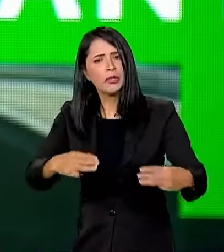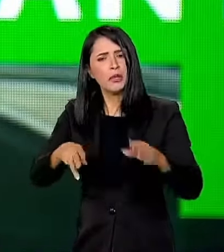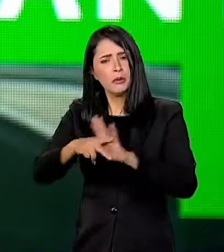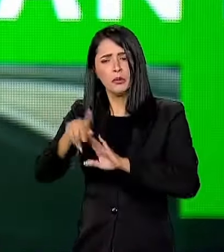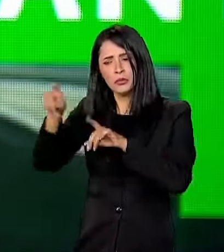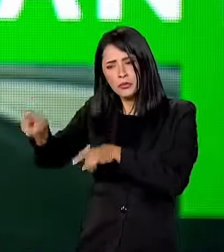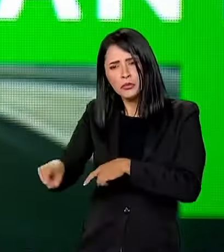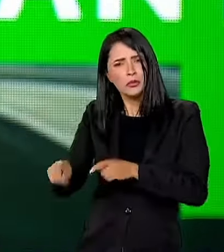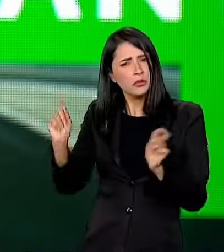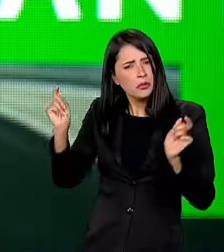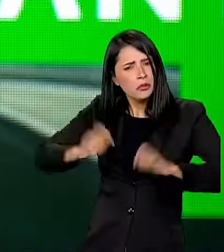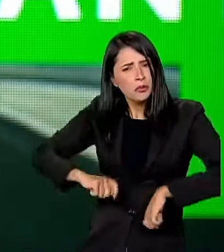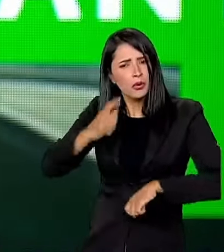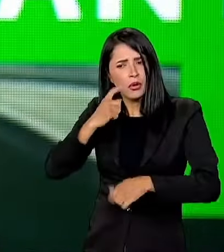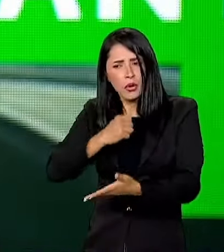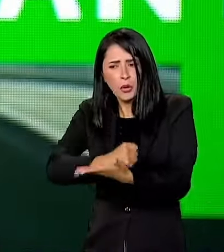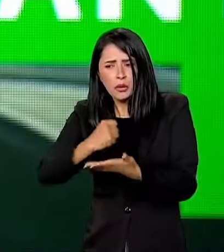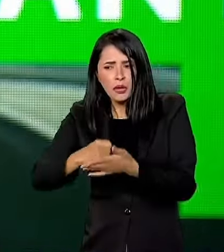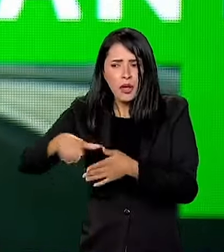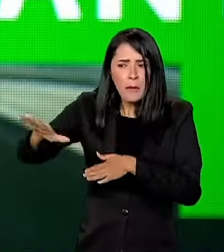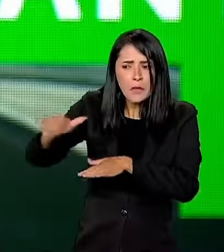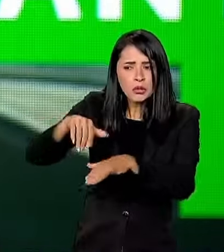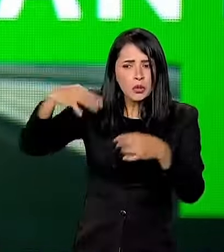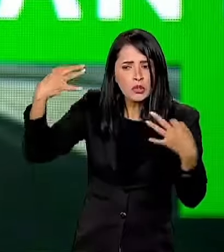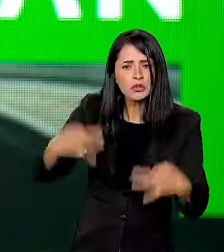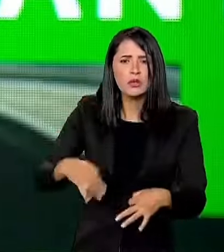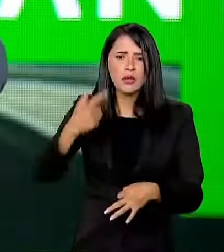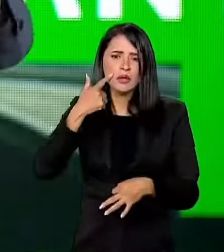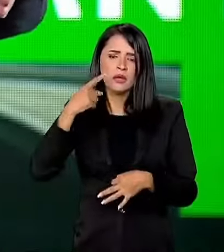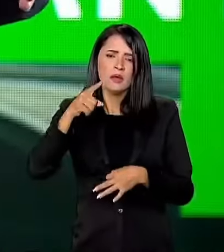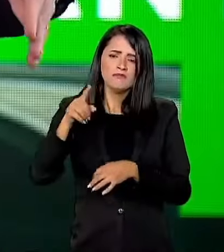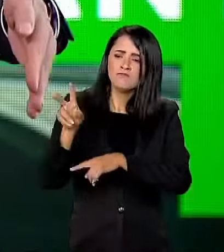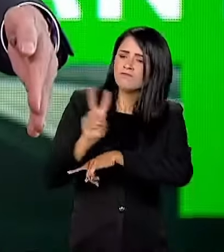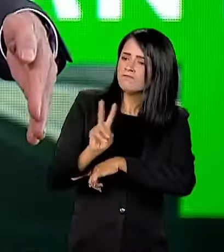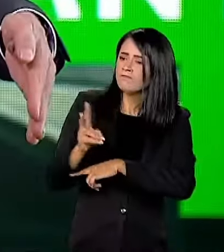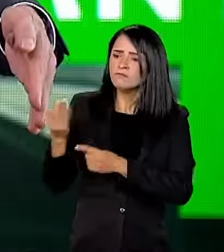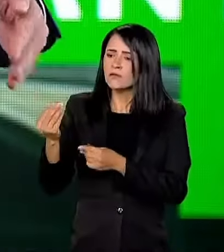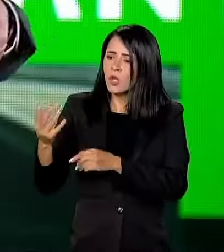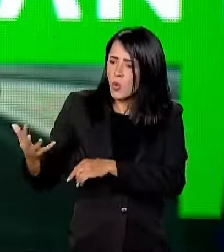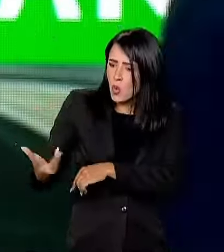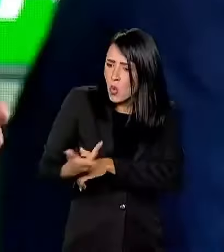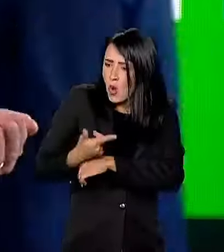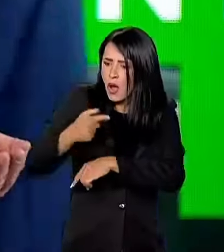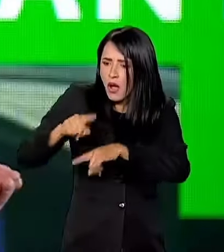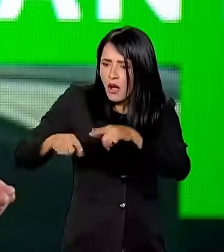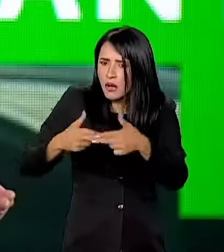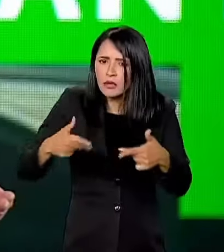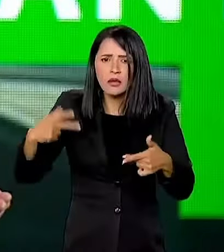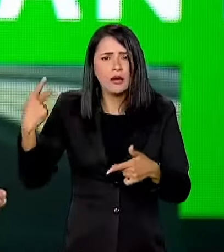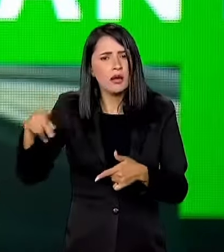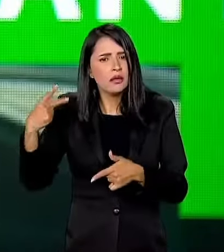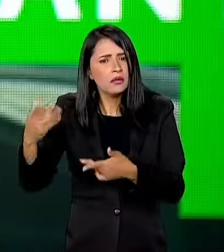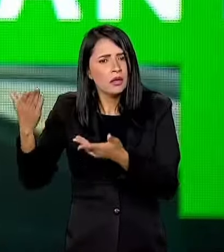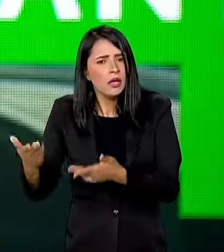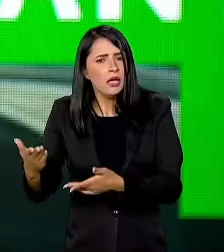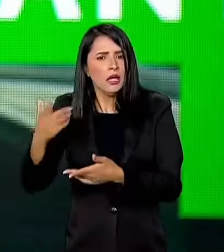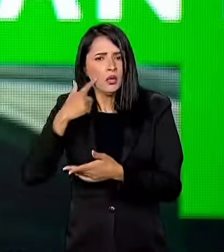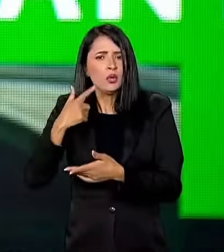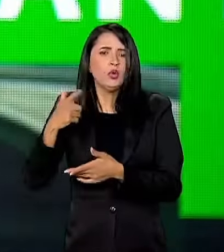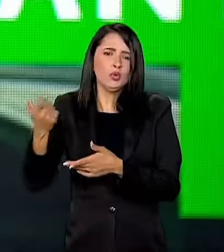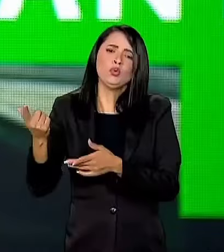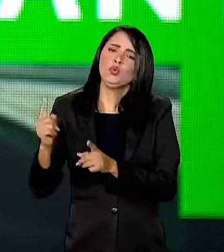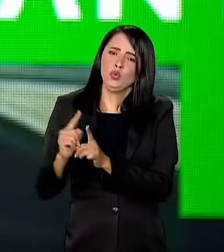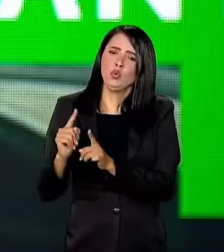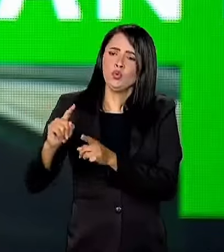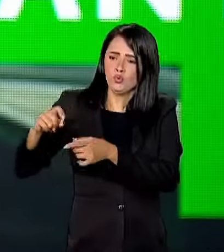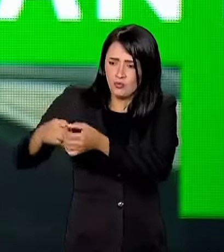tenha competência de contratar as pessoas adequadas para fiscalizar a qualidade dos produtos dos pequenos produtores e